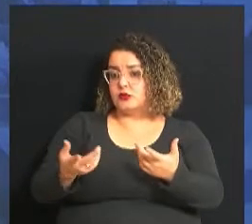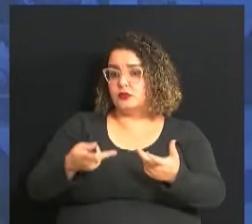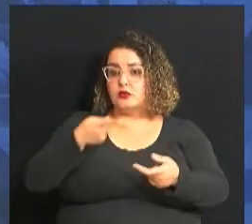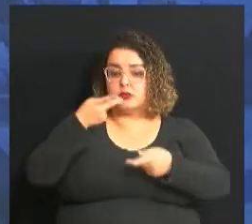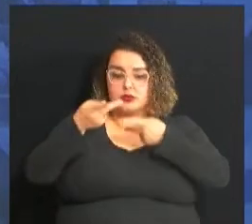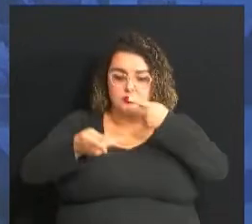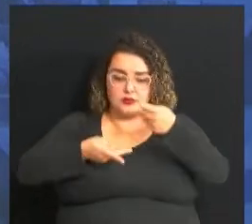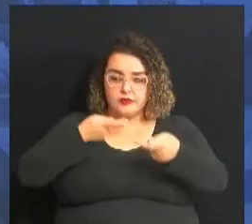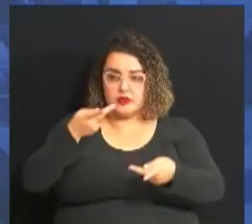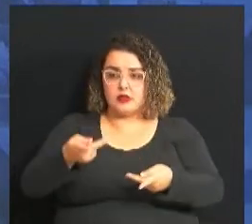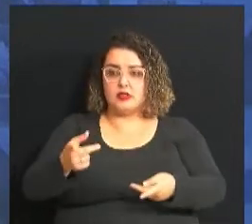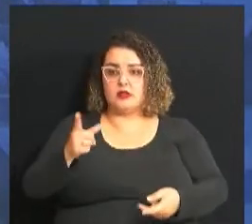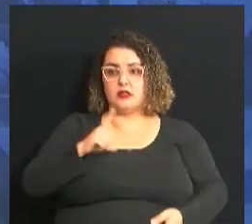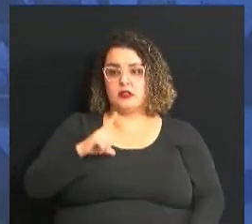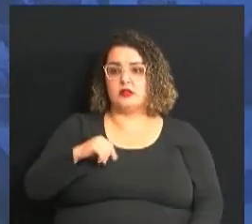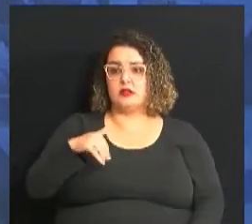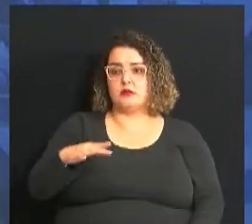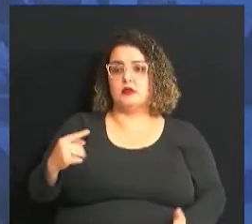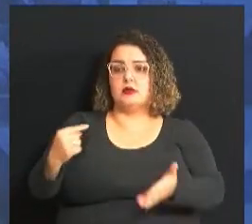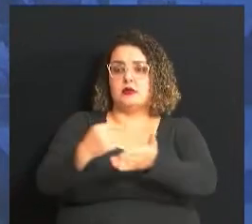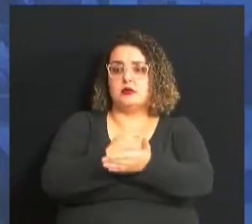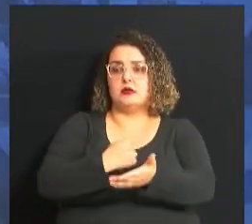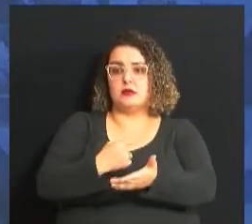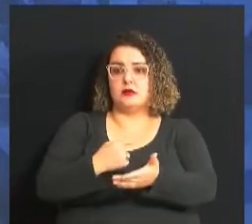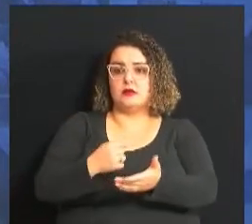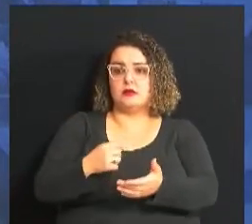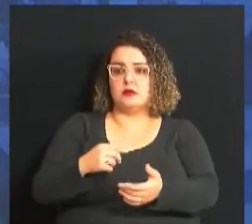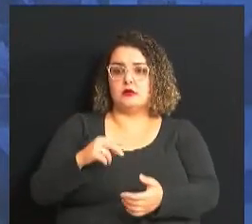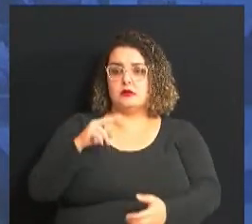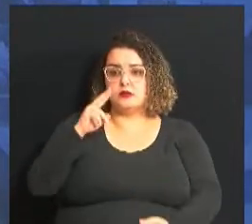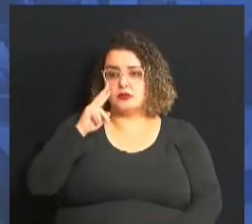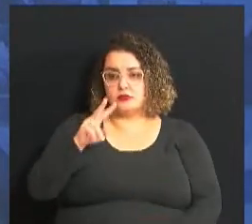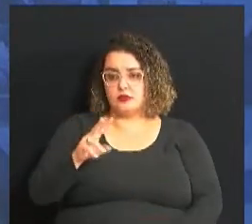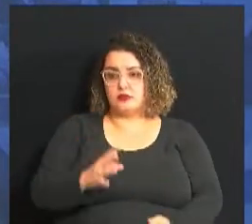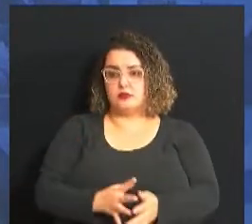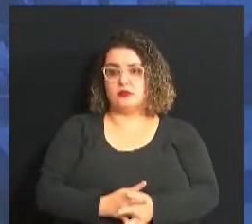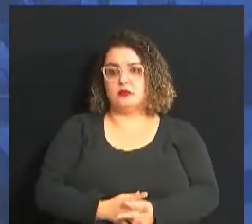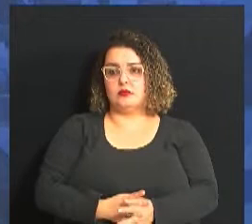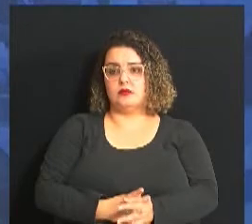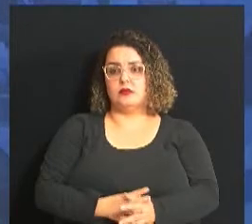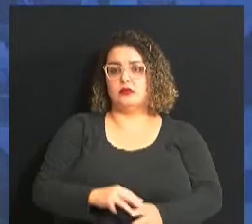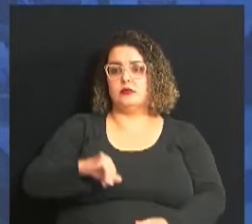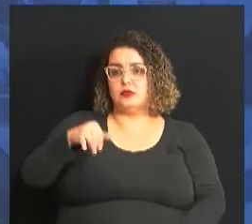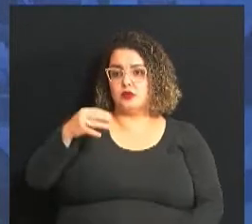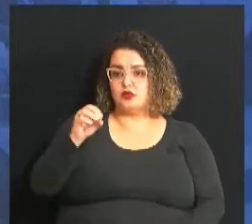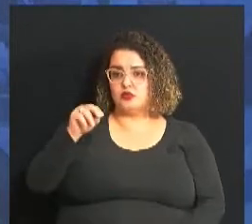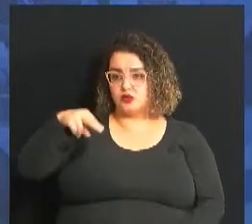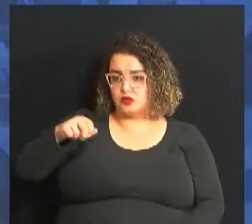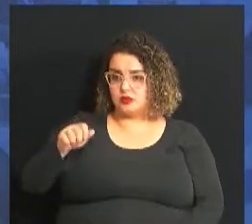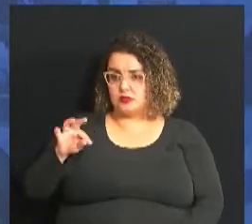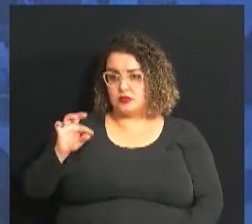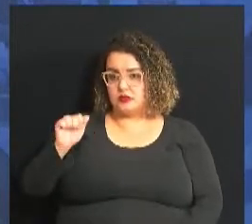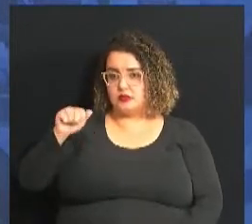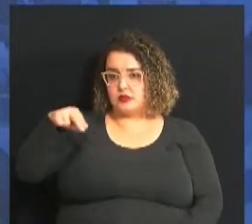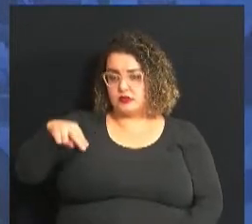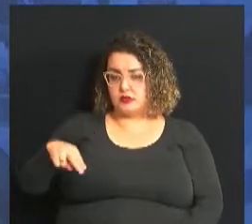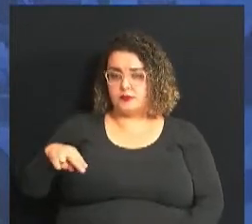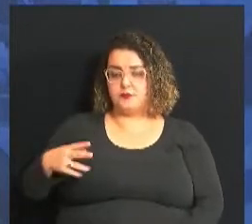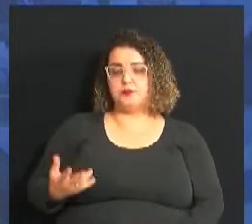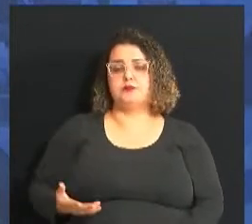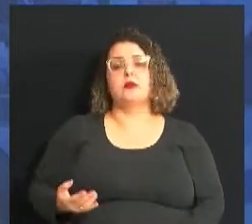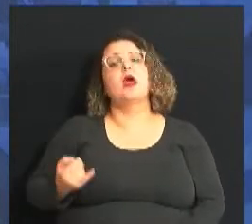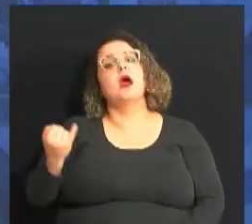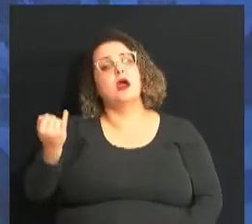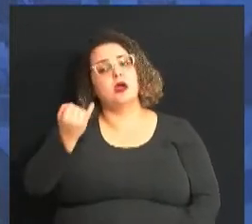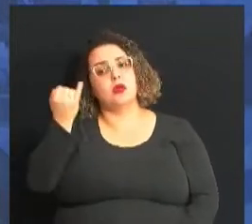resposta, tem mais uma pergunta aqui, deixa eu até pegar, é o Jonathan. É importante ter um médico